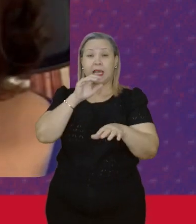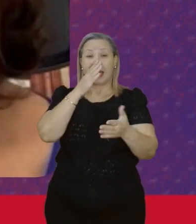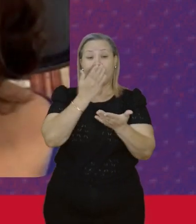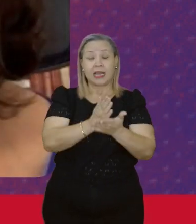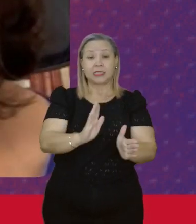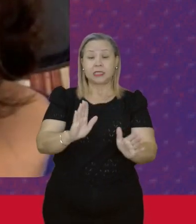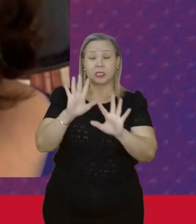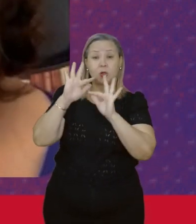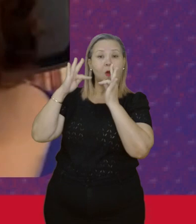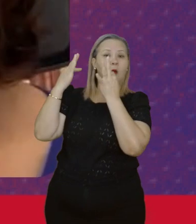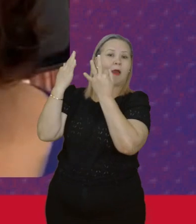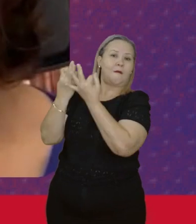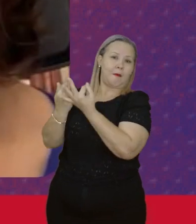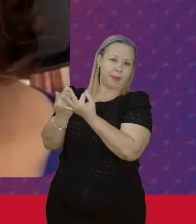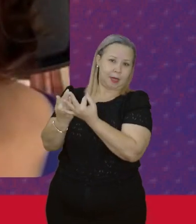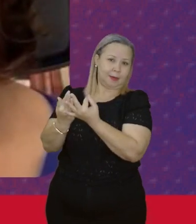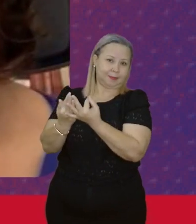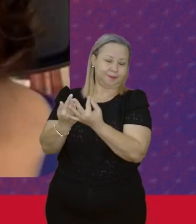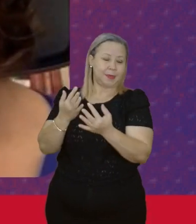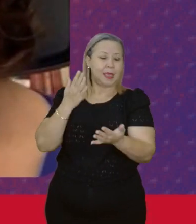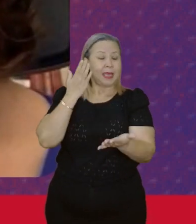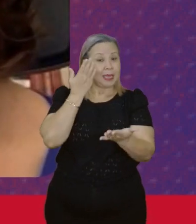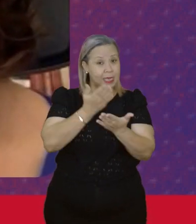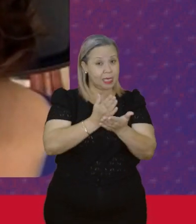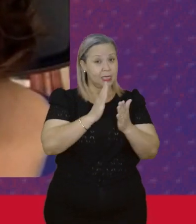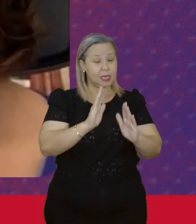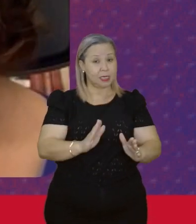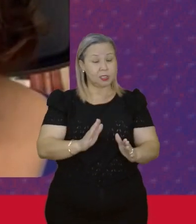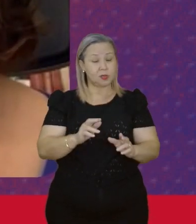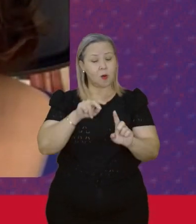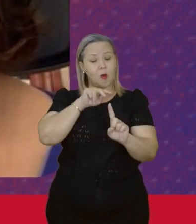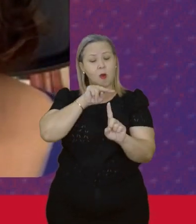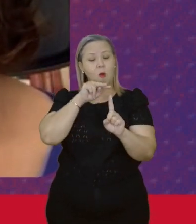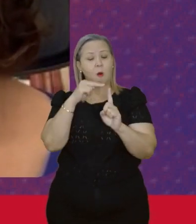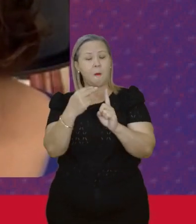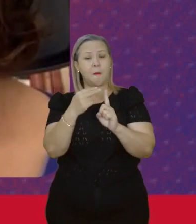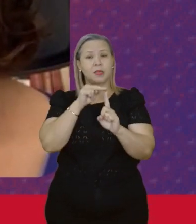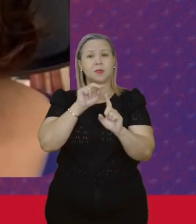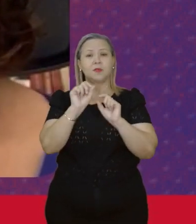a família e destroem a perspectiva de